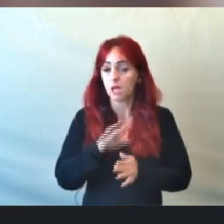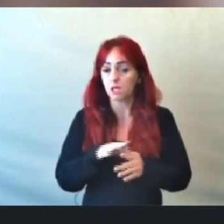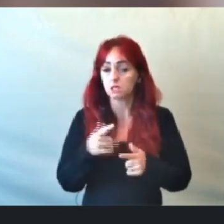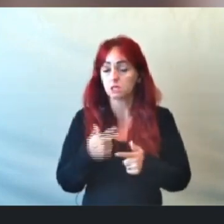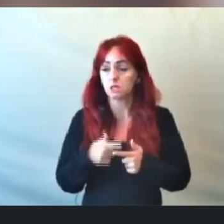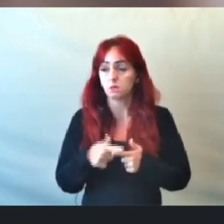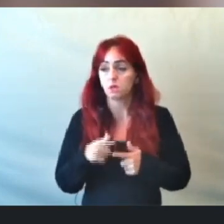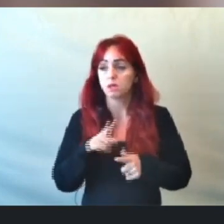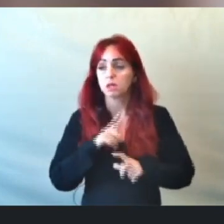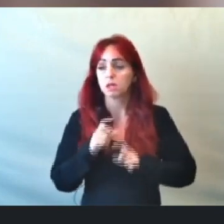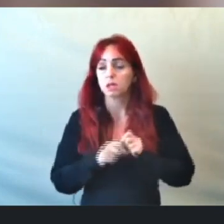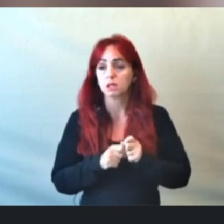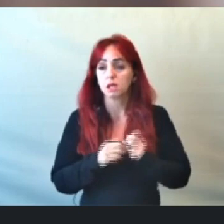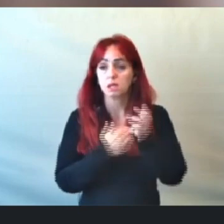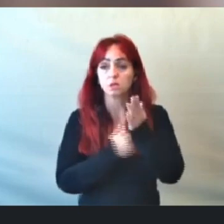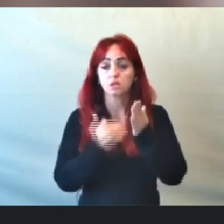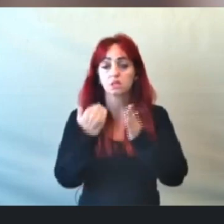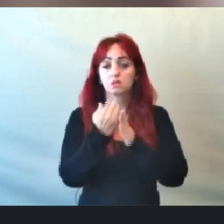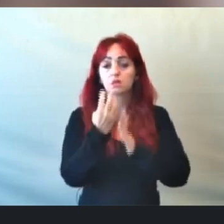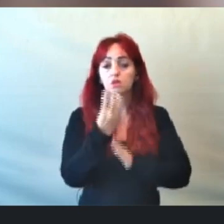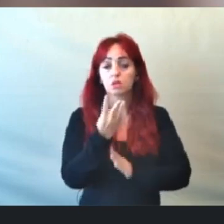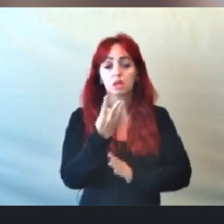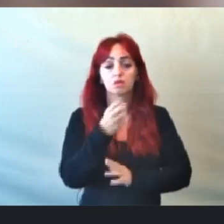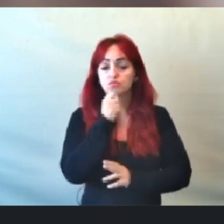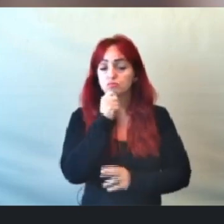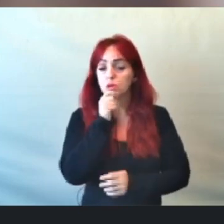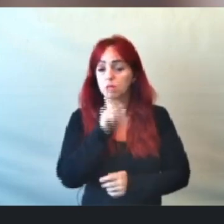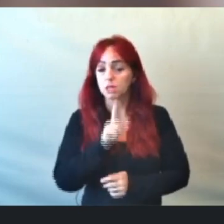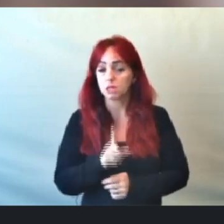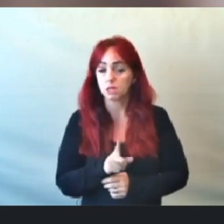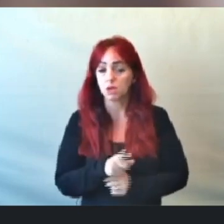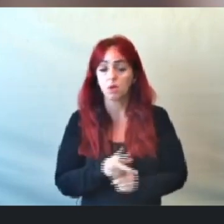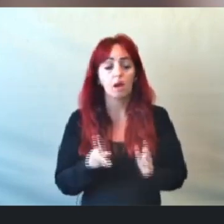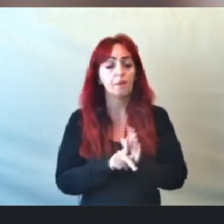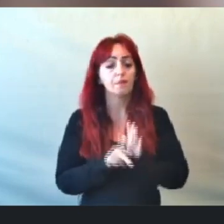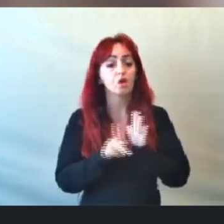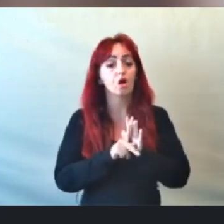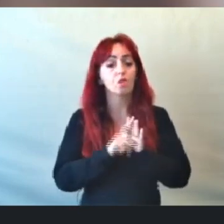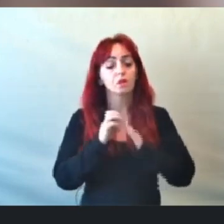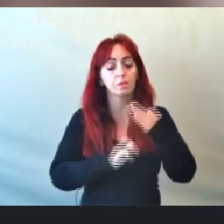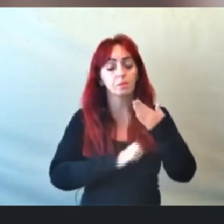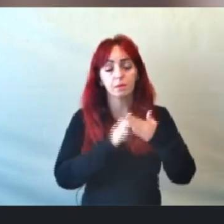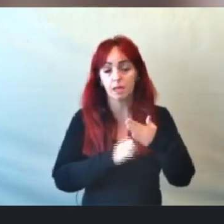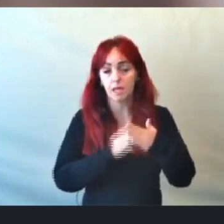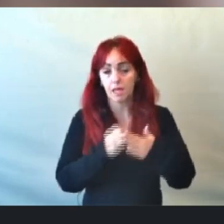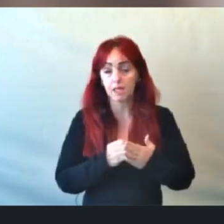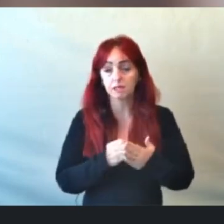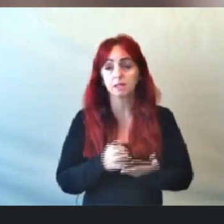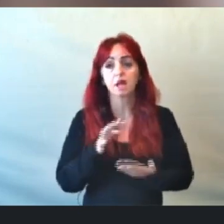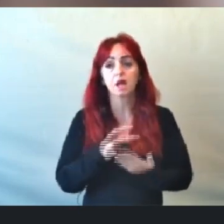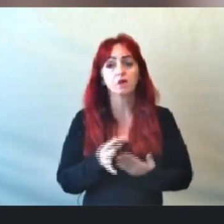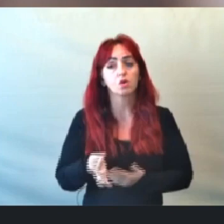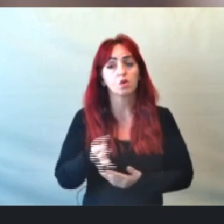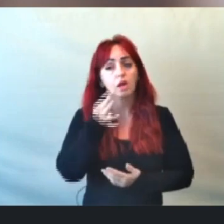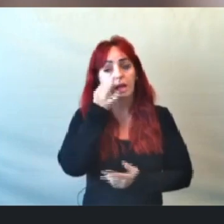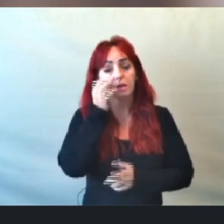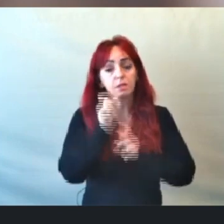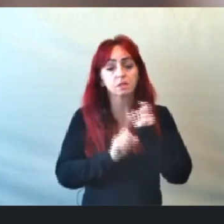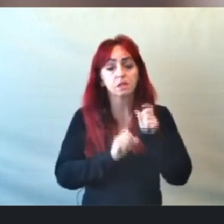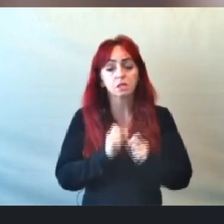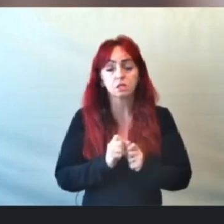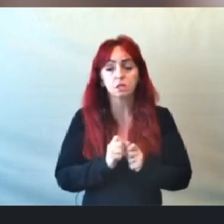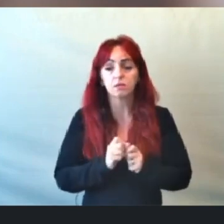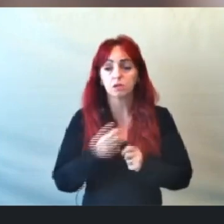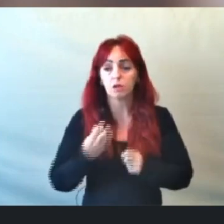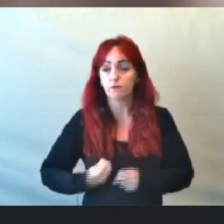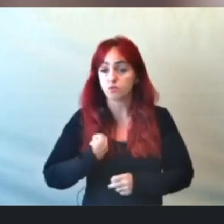Né? Acho que a própria empresa estava com uma expectativa, né, de funcionamento do produto, tendo em vista outros